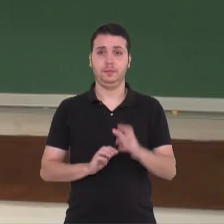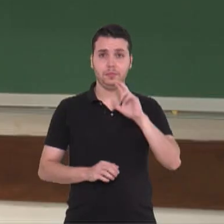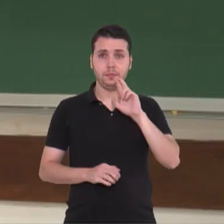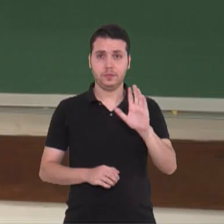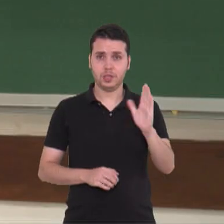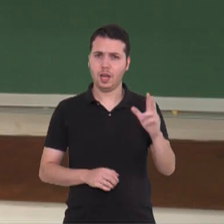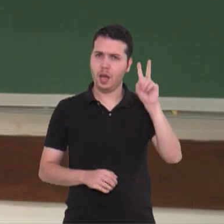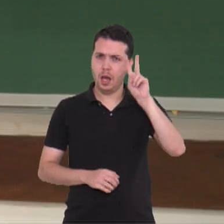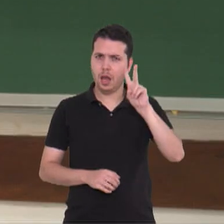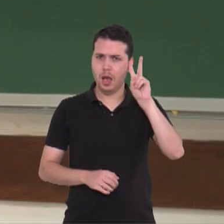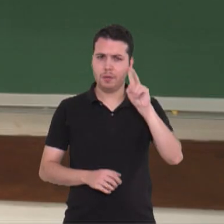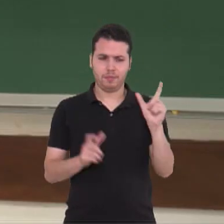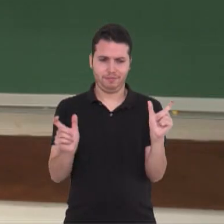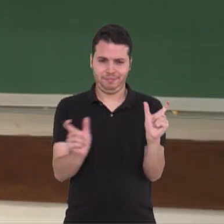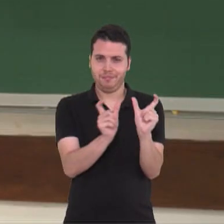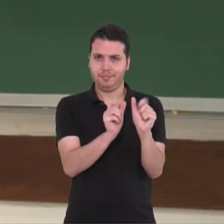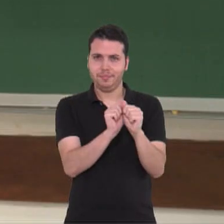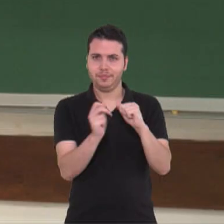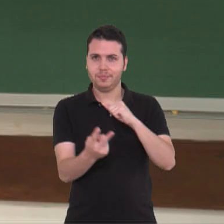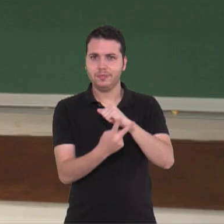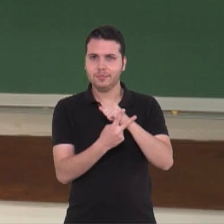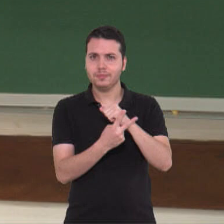responderam, lembraram do adjunto adverbial? Então,